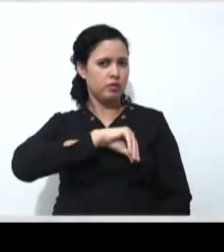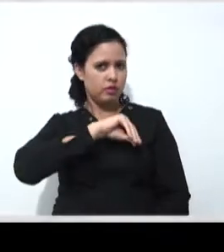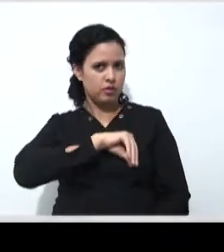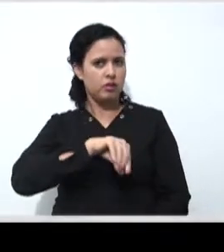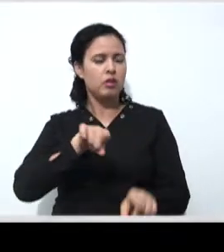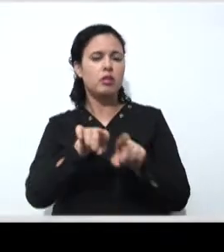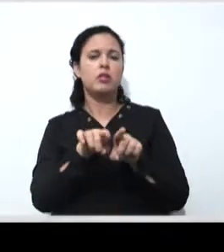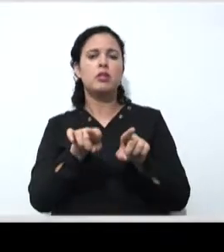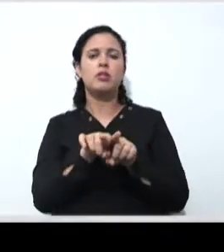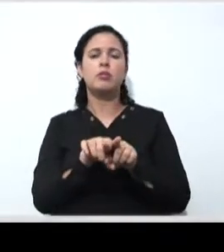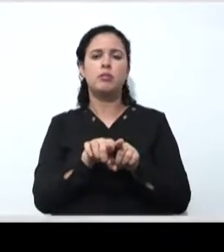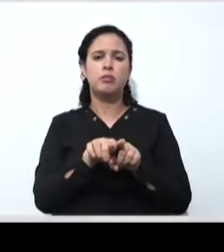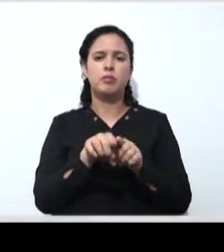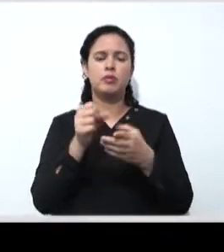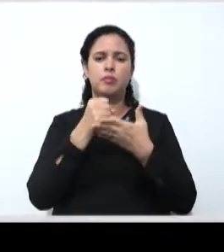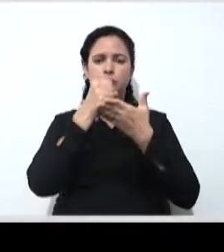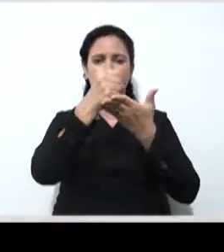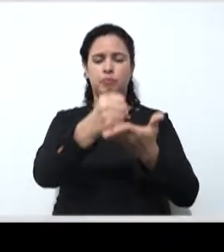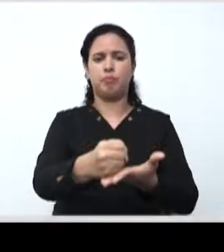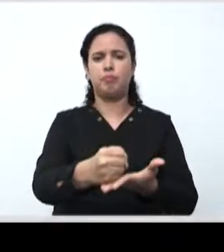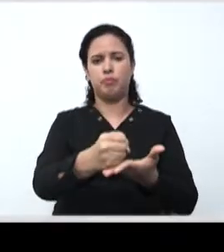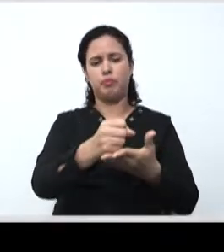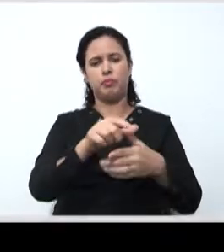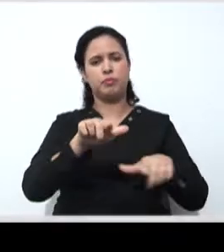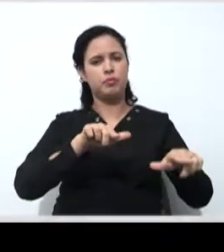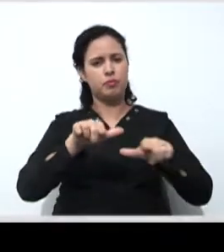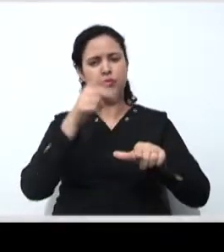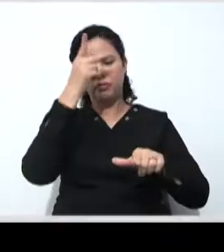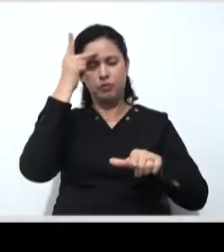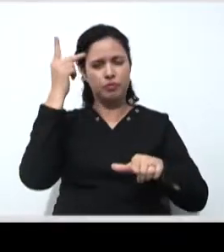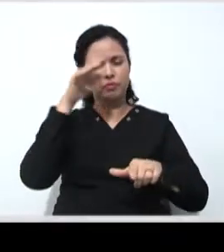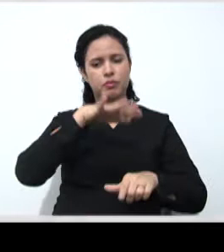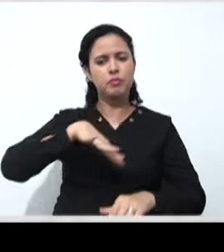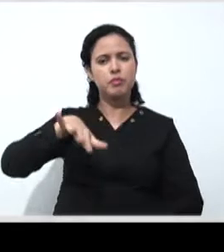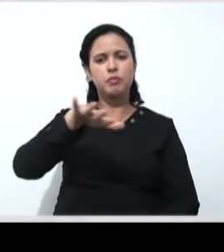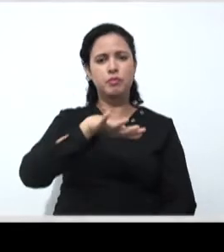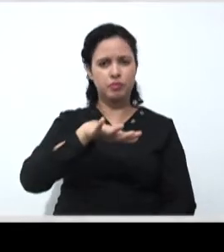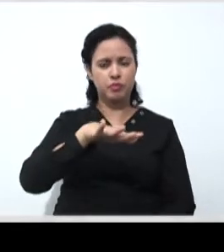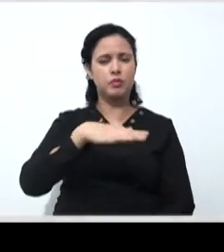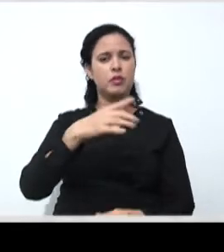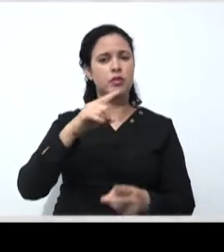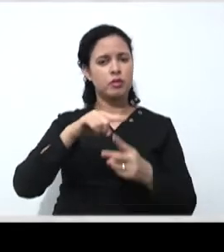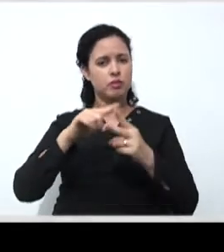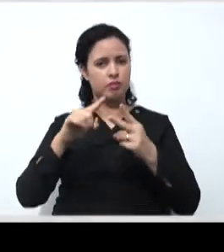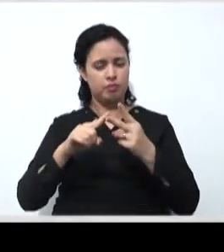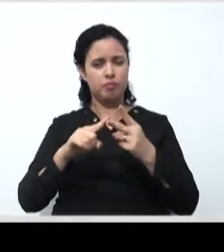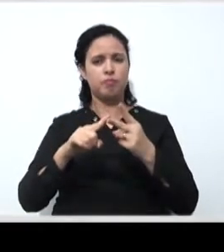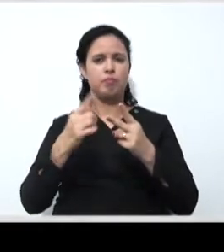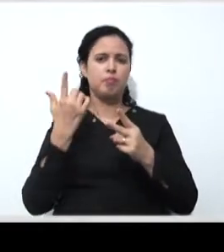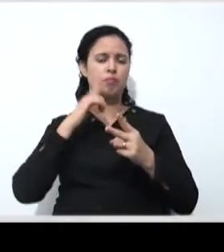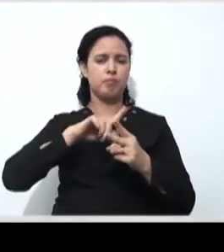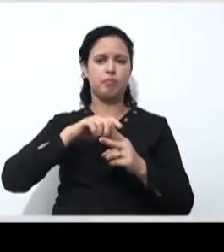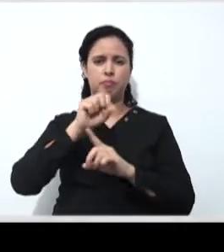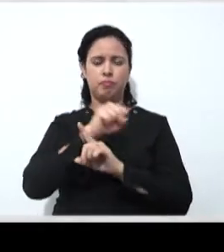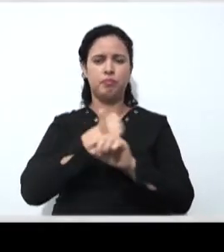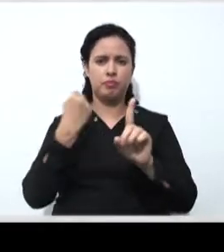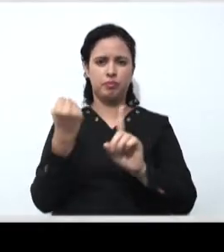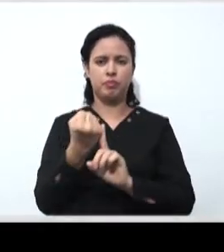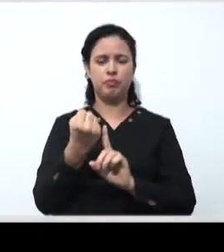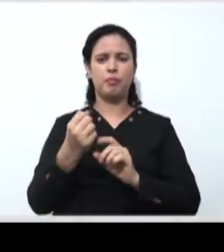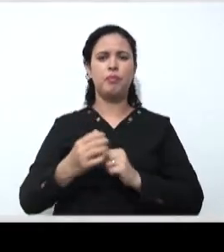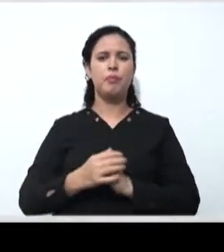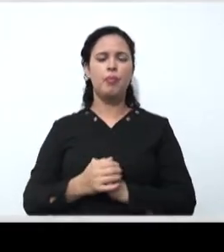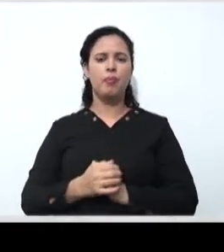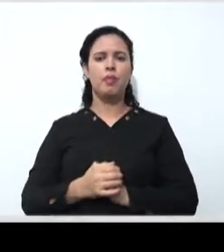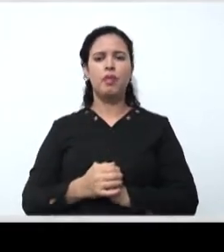estava oferecendo um serviço e um bem-estar para aquela população local. Então, são dois ganhos sociais que a gente vê aí. E aí,